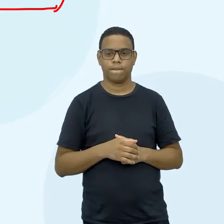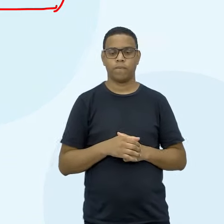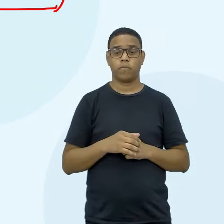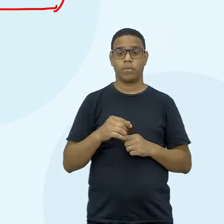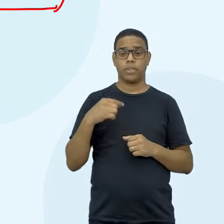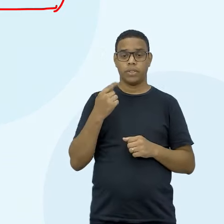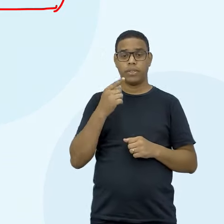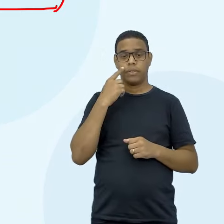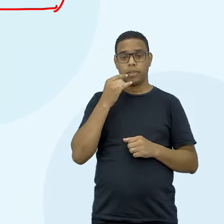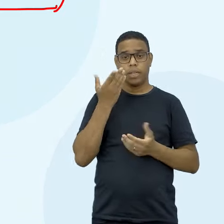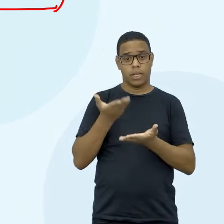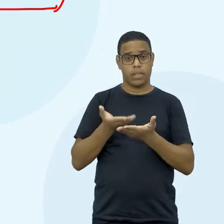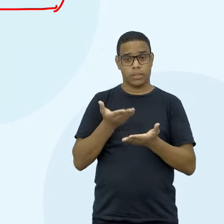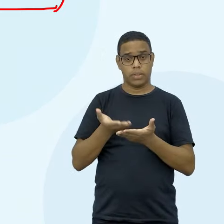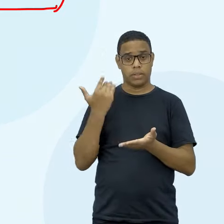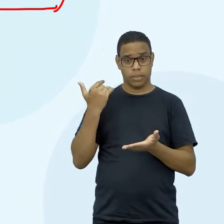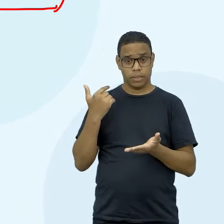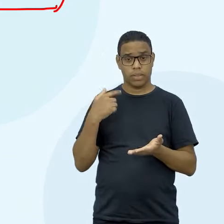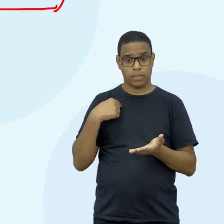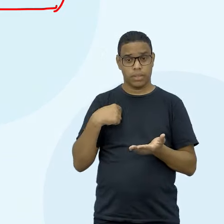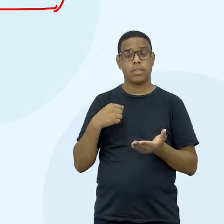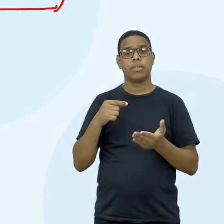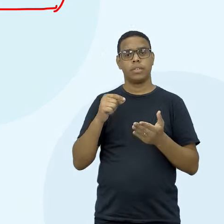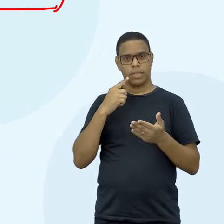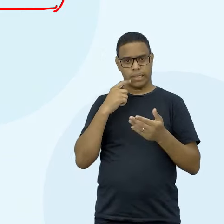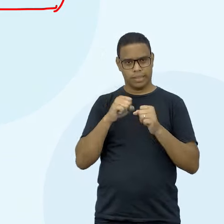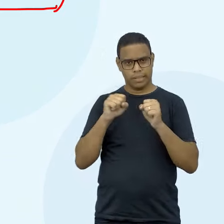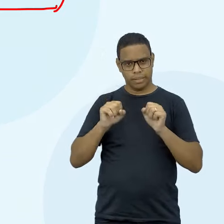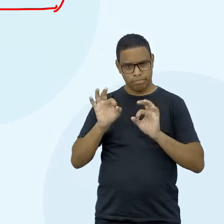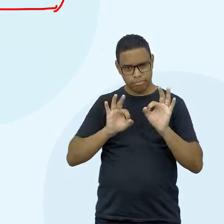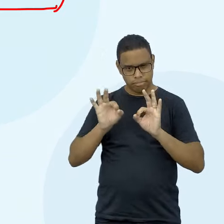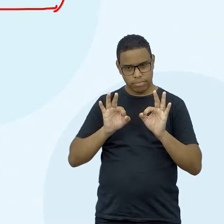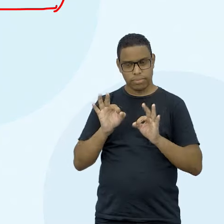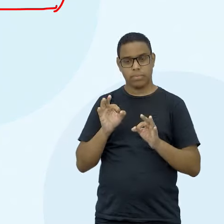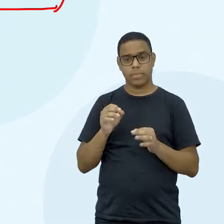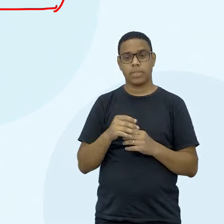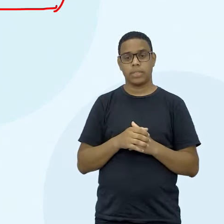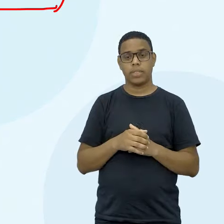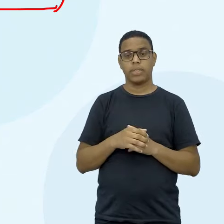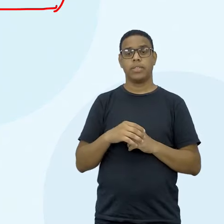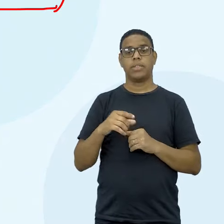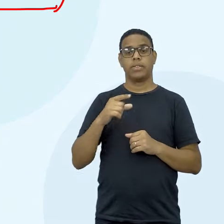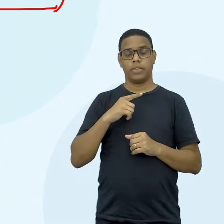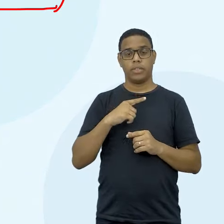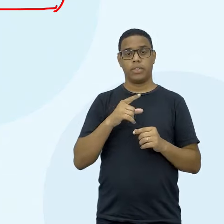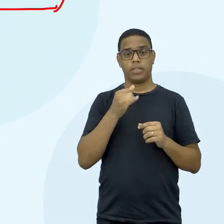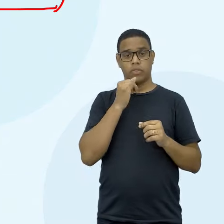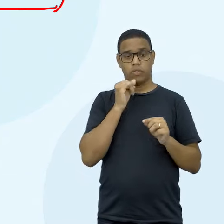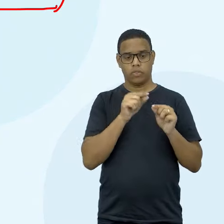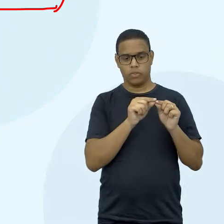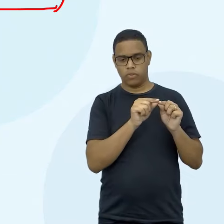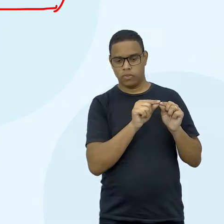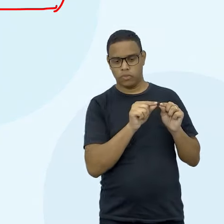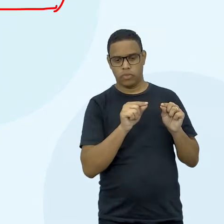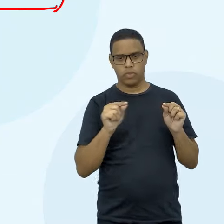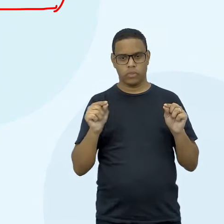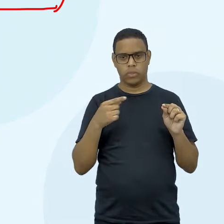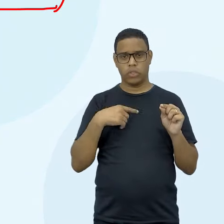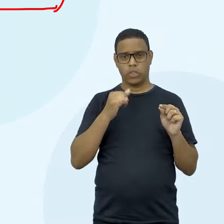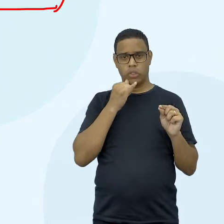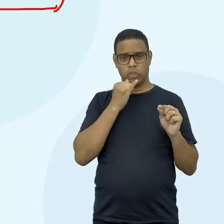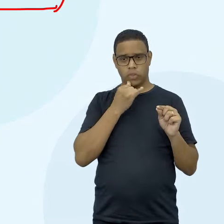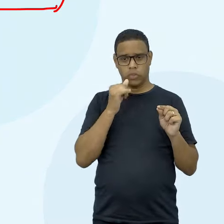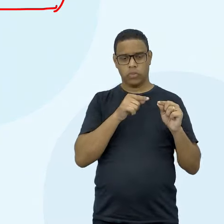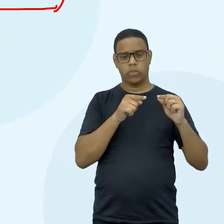a gente falou, isso na aula passada. Isso aqui é sistematização, hein? À medida que você tem aqui uma corrente elétrica sendo produzida